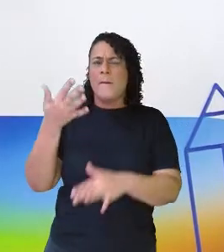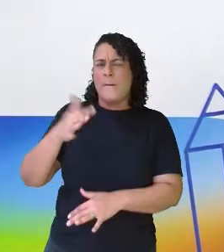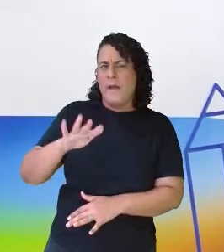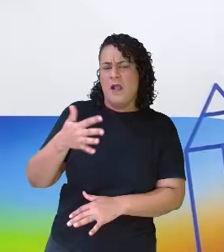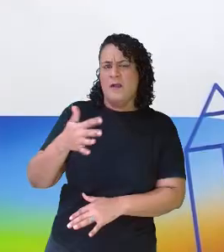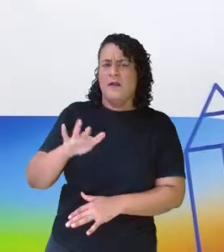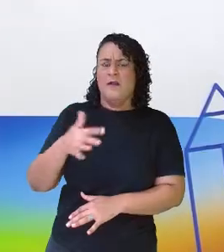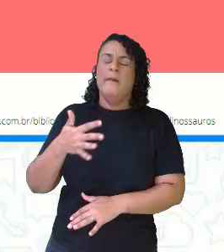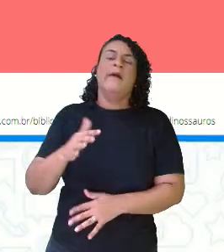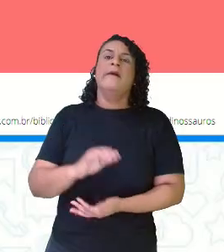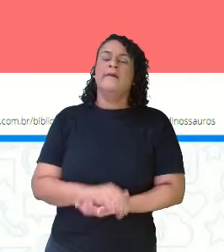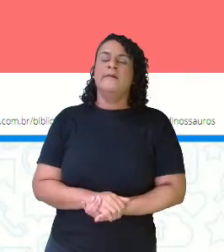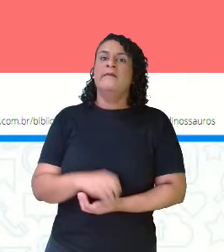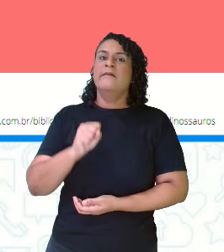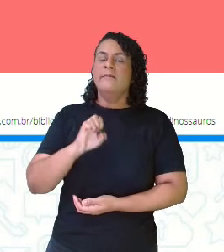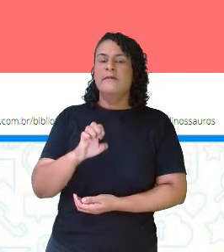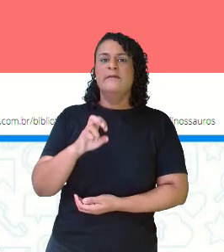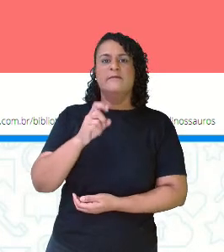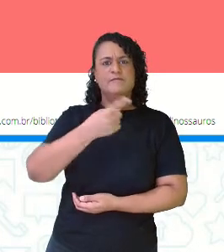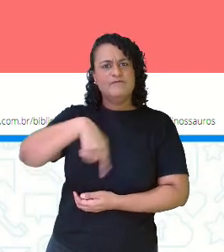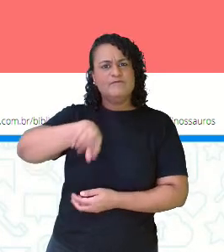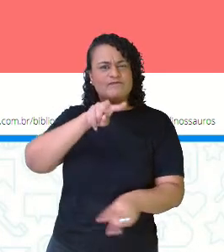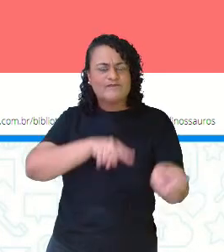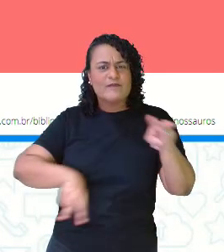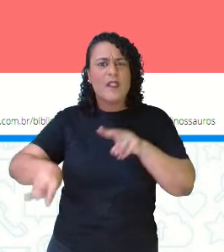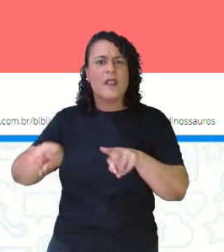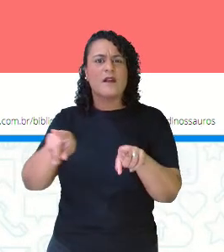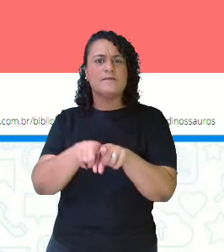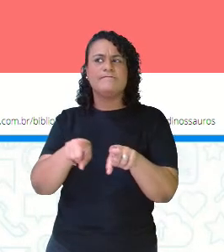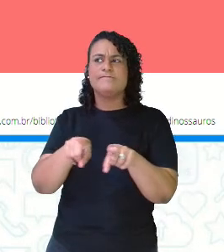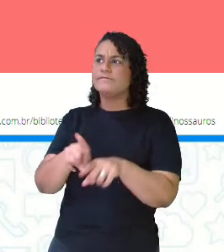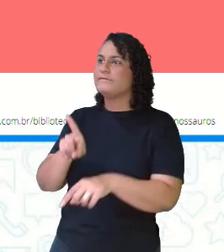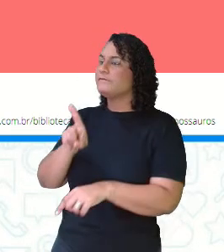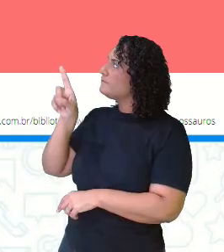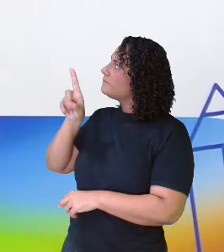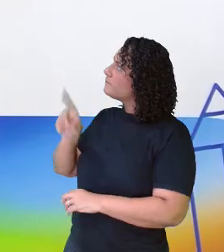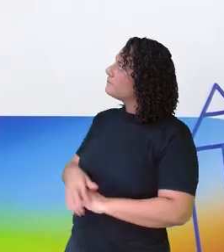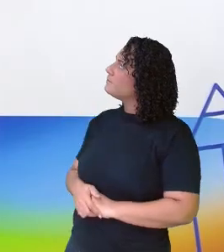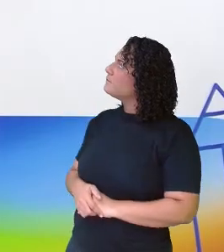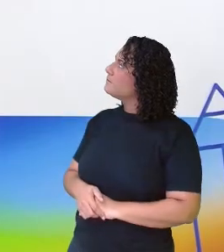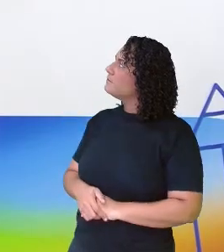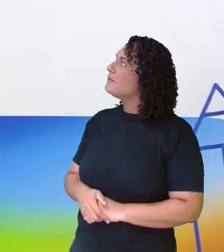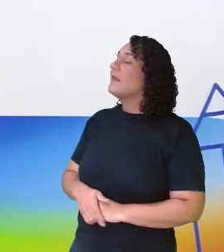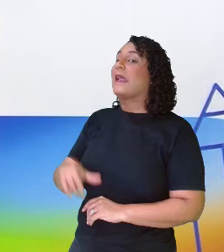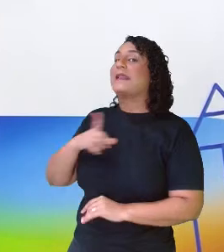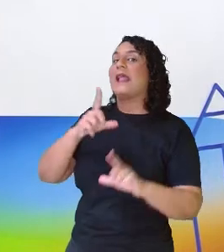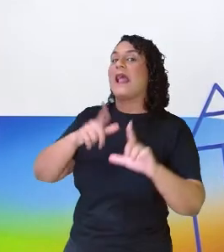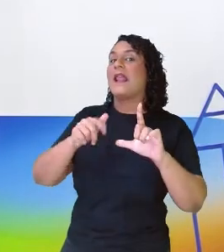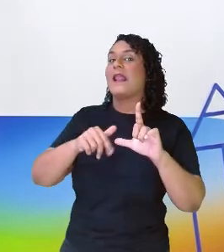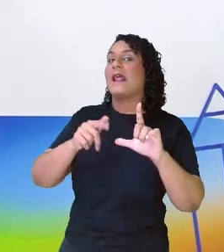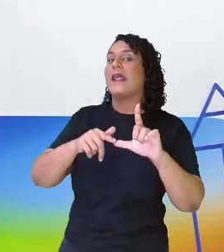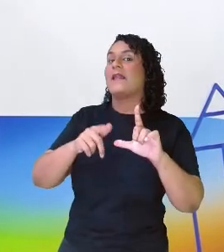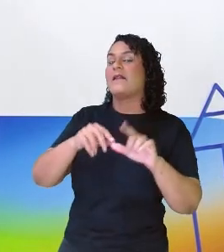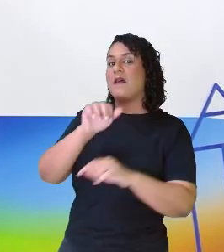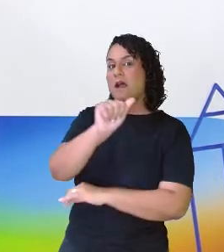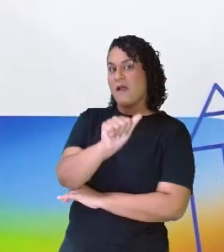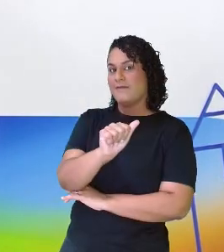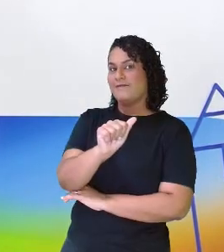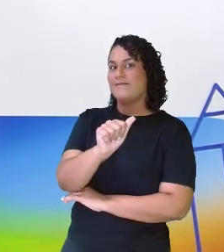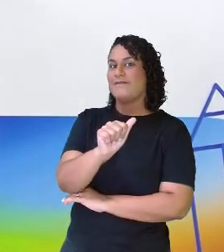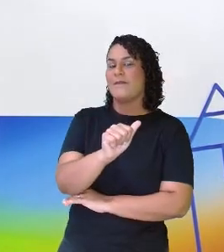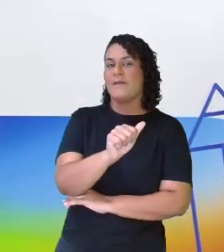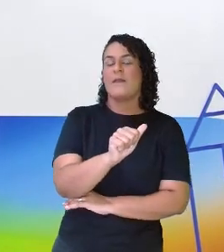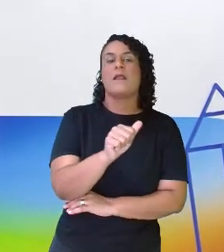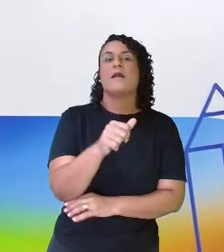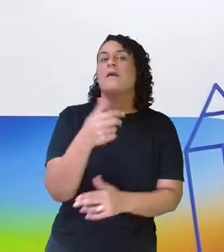lógica. Se vocês observarem também, olha, aqui em cima tem uma letrinha, que é a letrinha A.